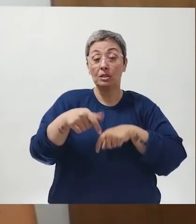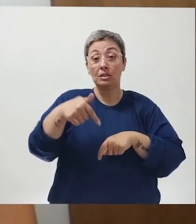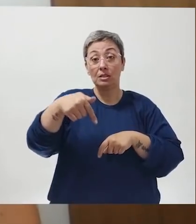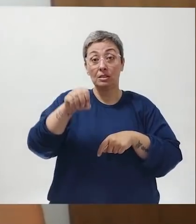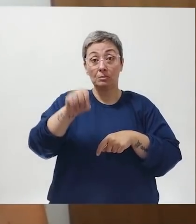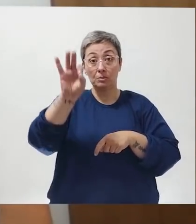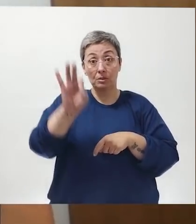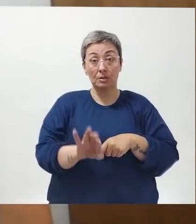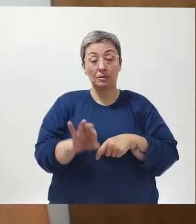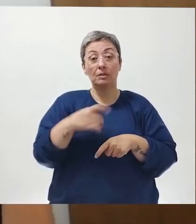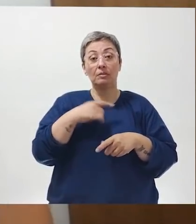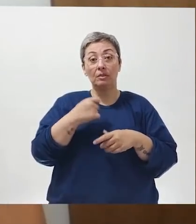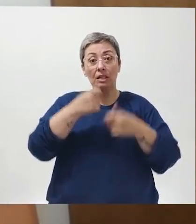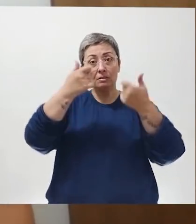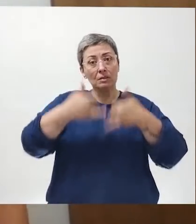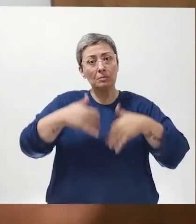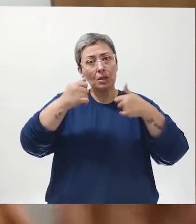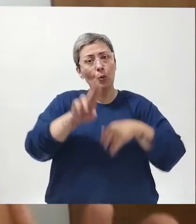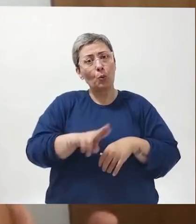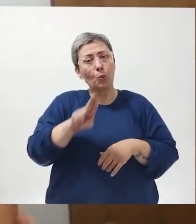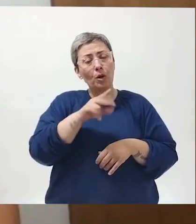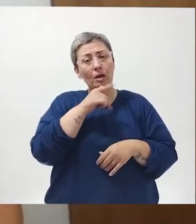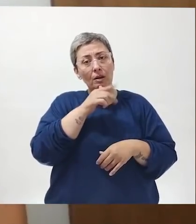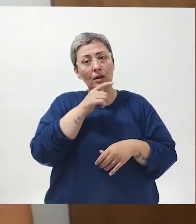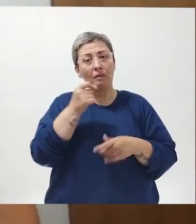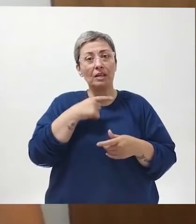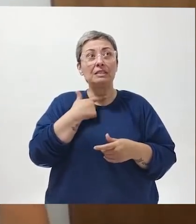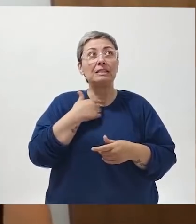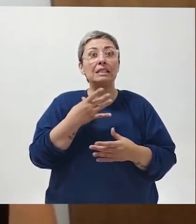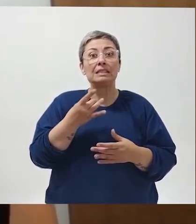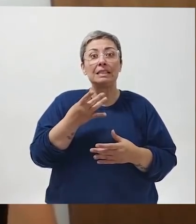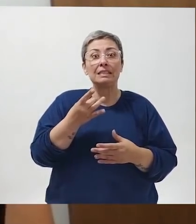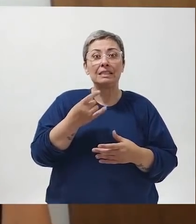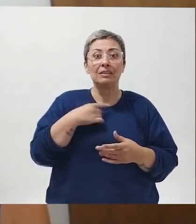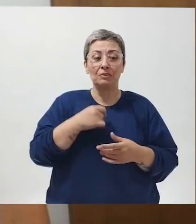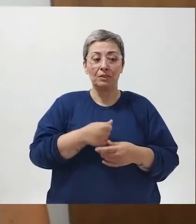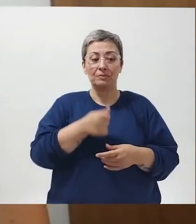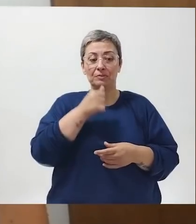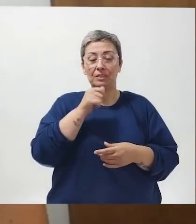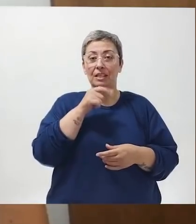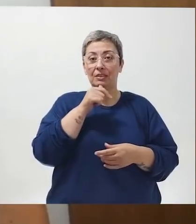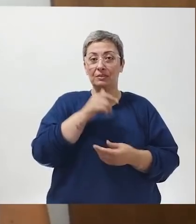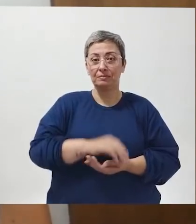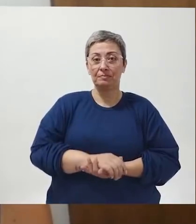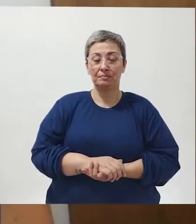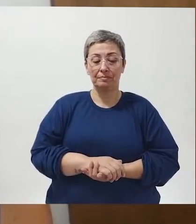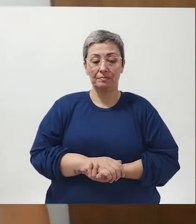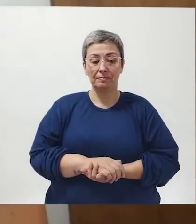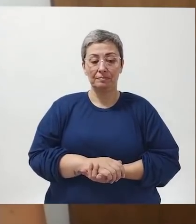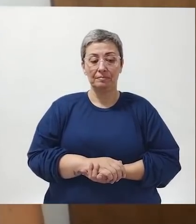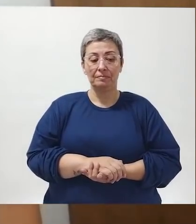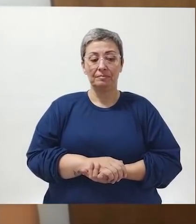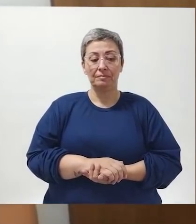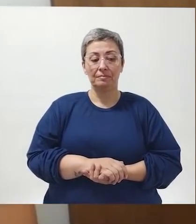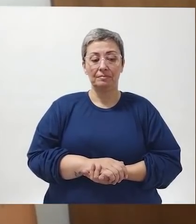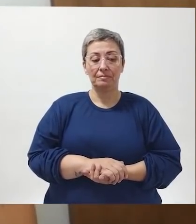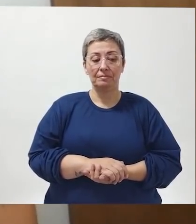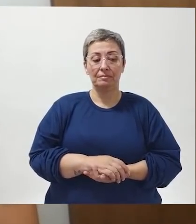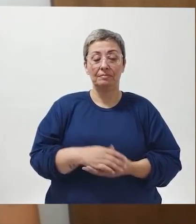consumo. Nossa, eu falei tanto sobre utilização de água que eu fiquei com sede, eu vou tomar um pouquinho.